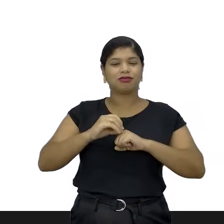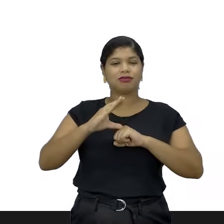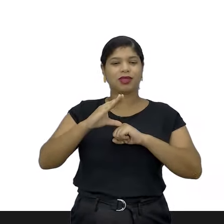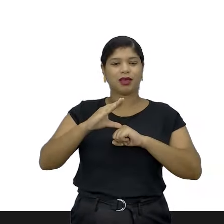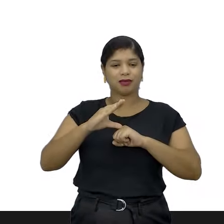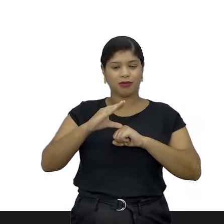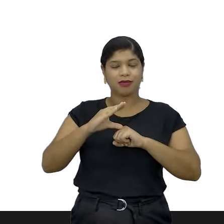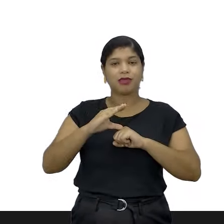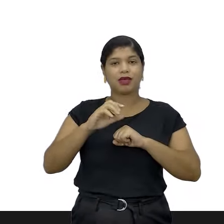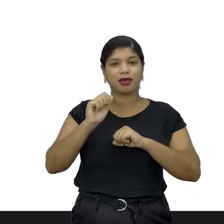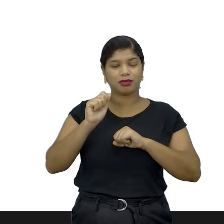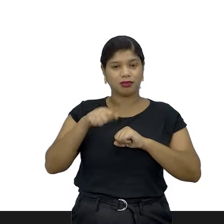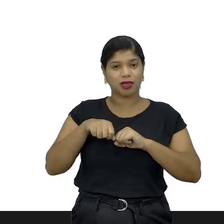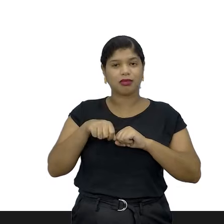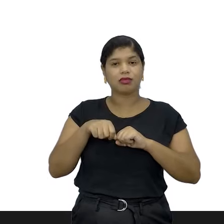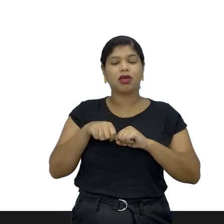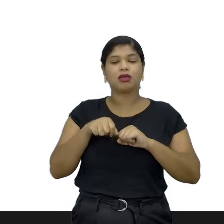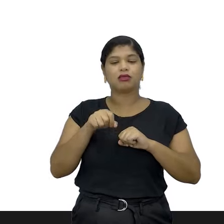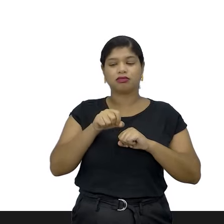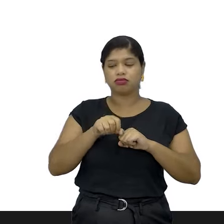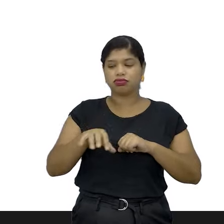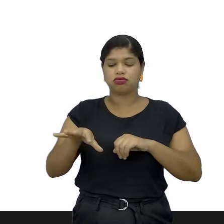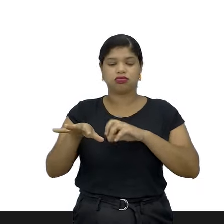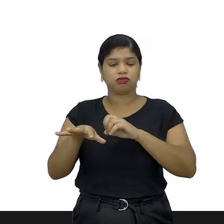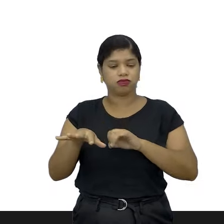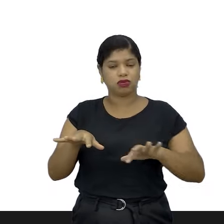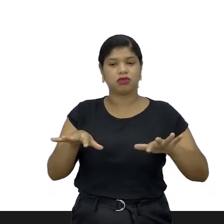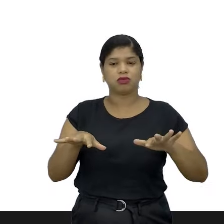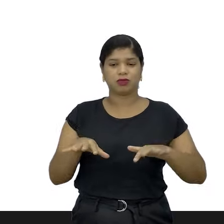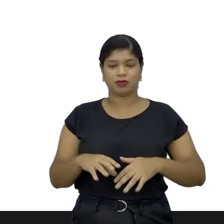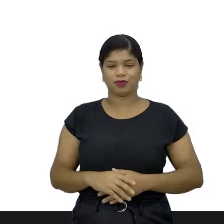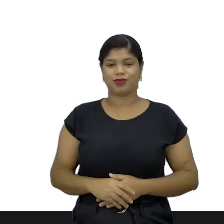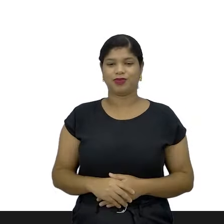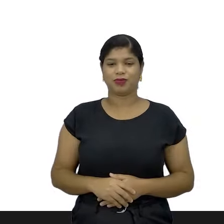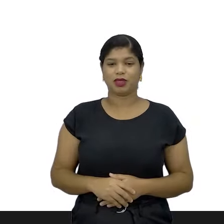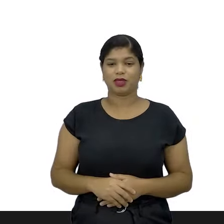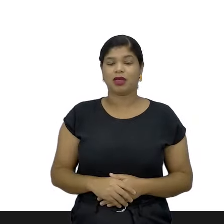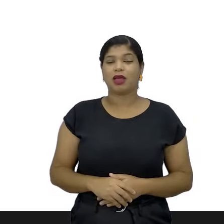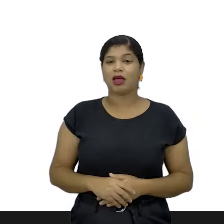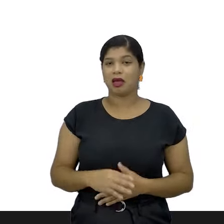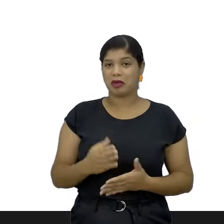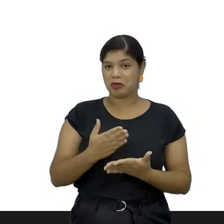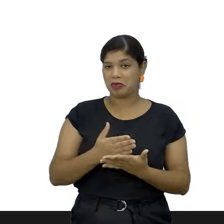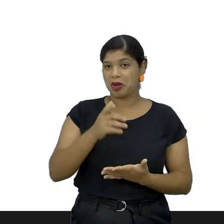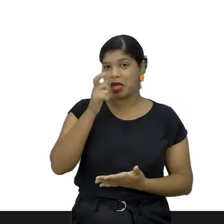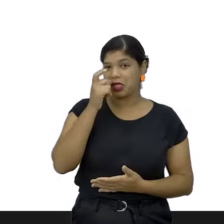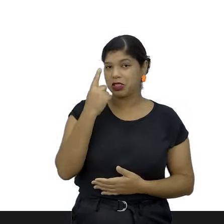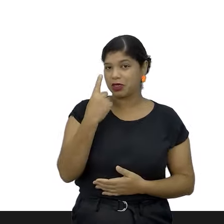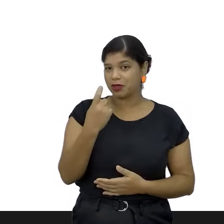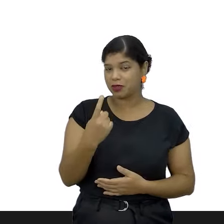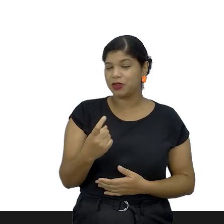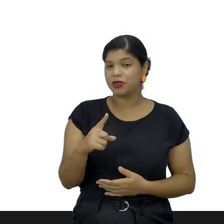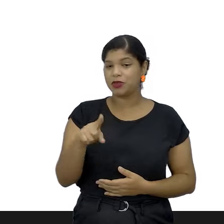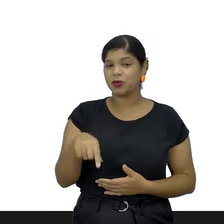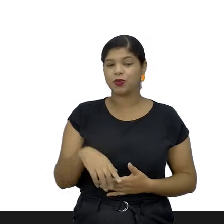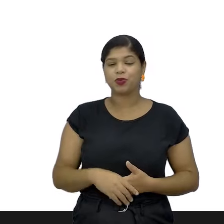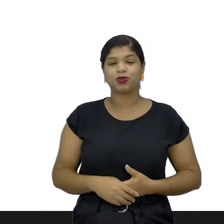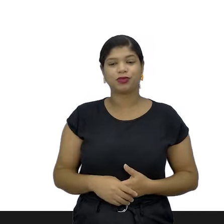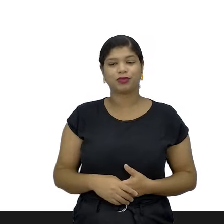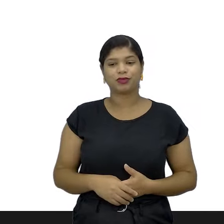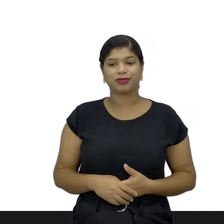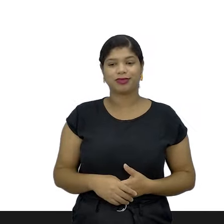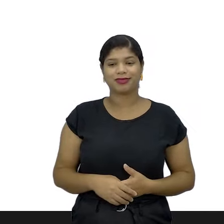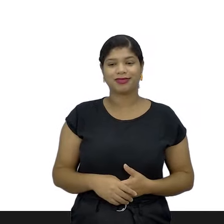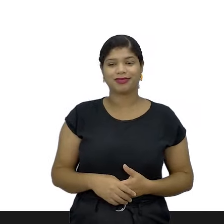pode contribuir com a mobilização dessas habilidades e o desenvolvimento delas, tá? Então,